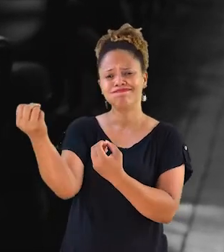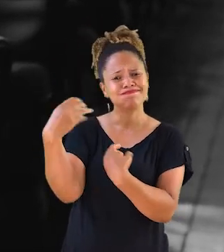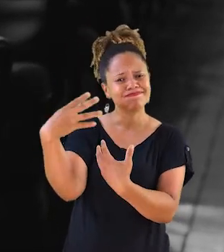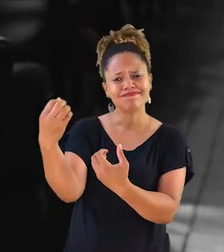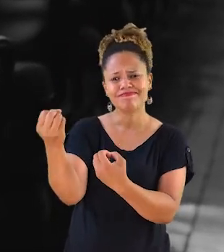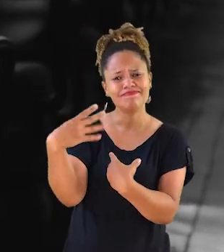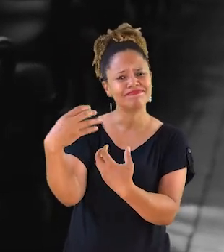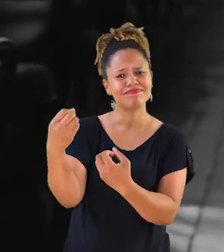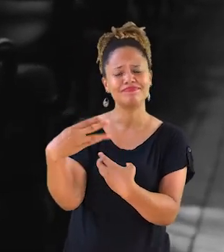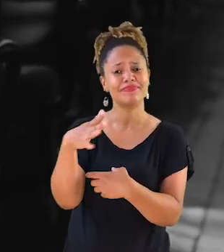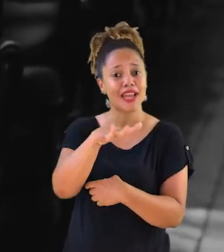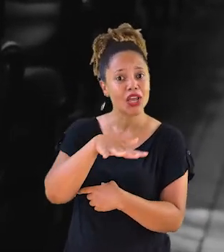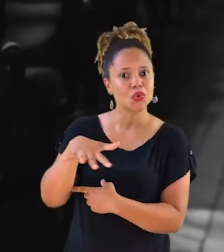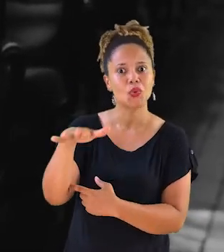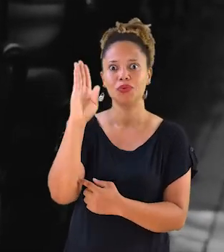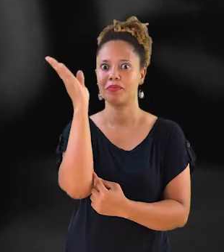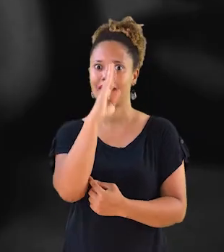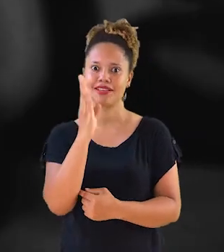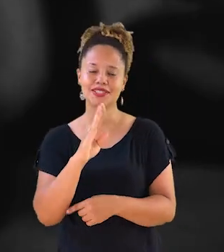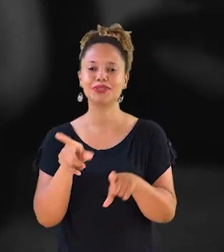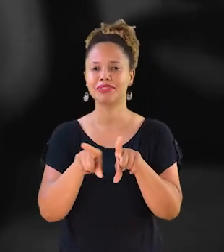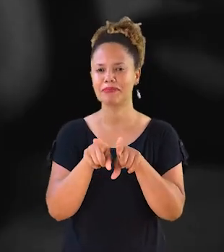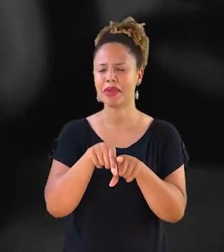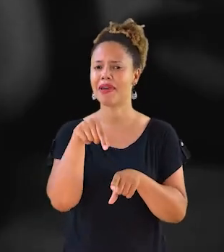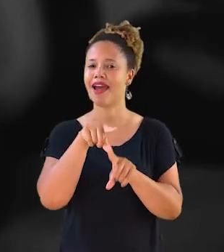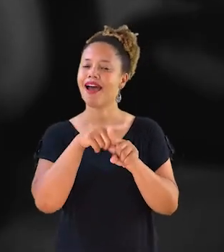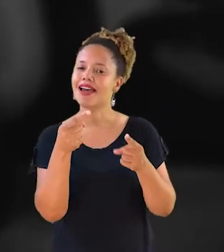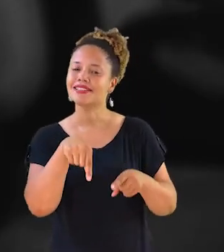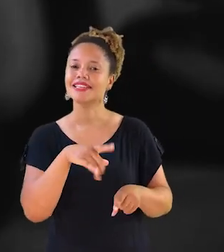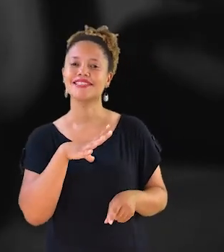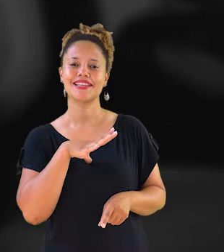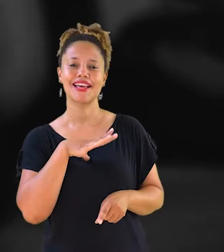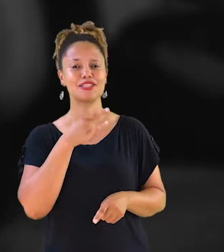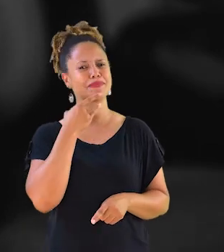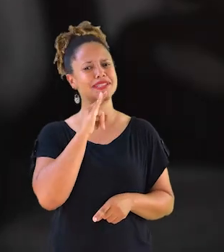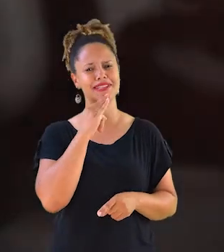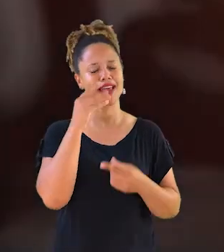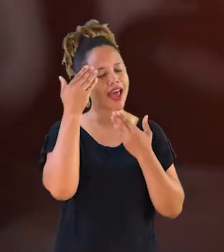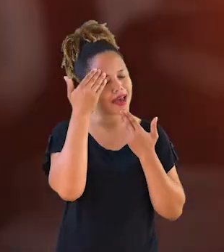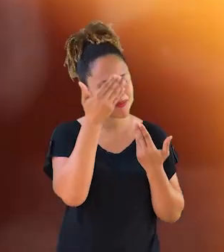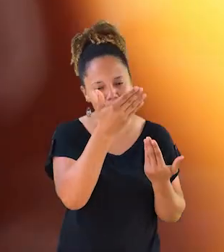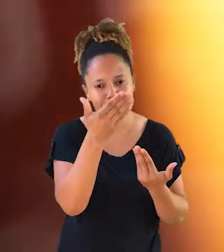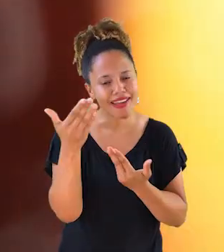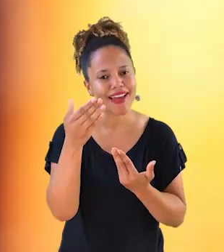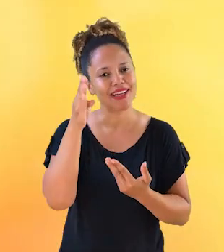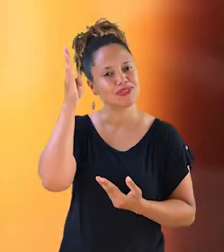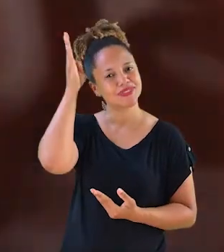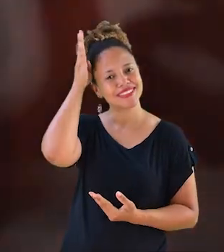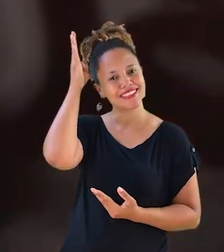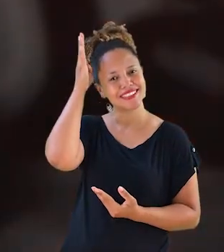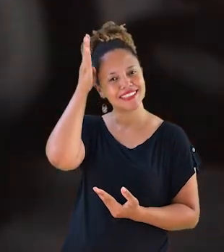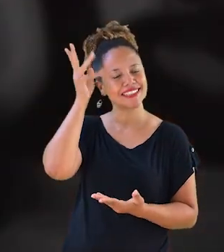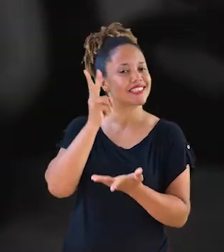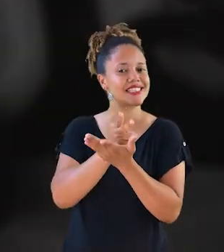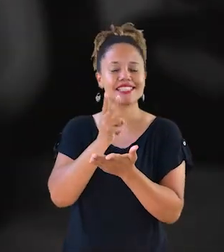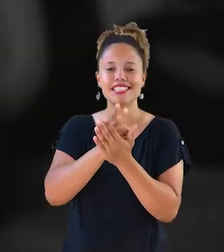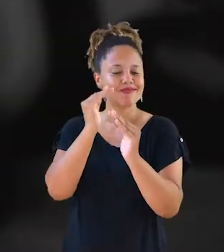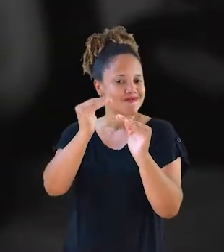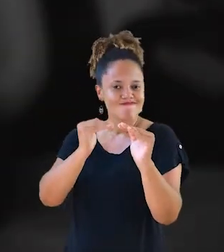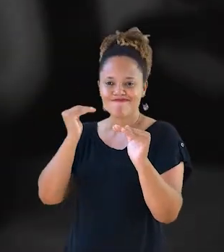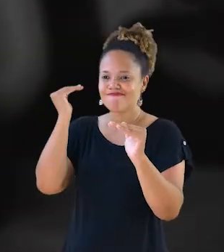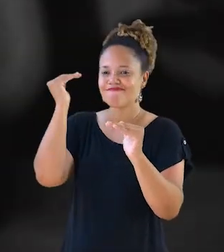no Brasil, né? Mas como piracicabano, a gente agradece demais ao SESC. O SESC, ele realmente